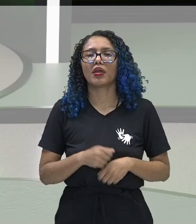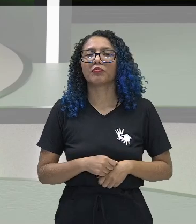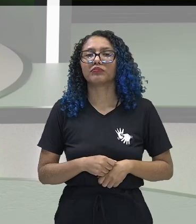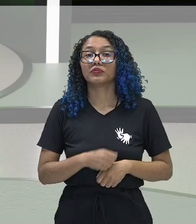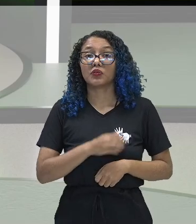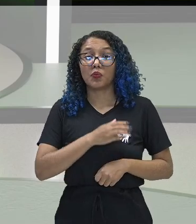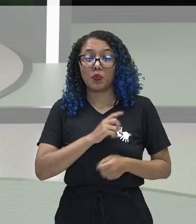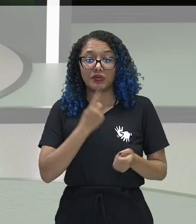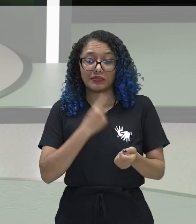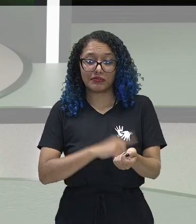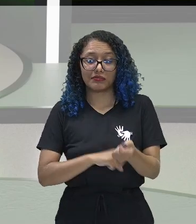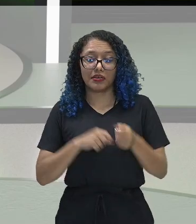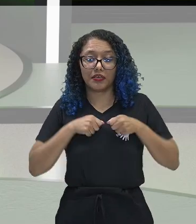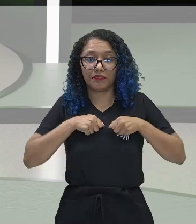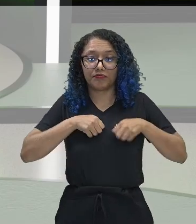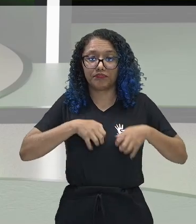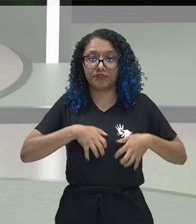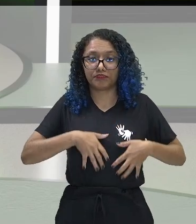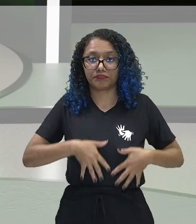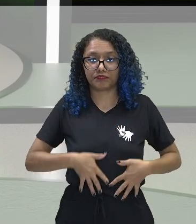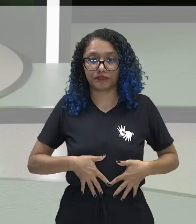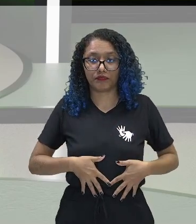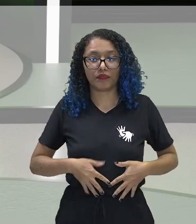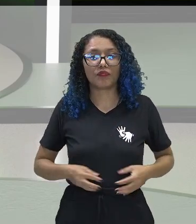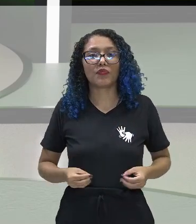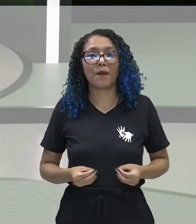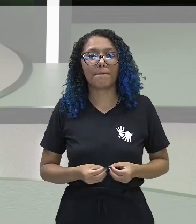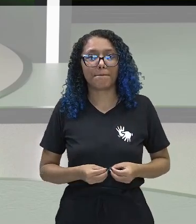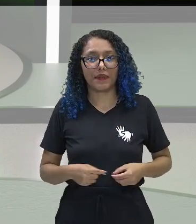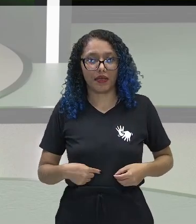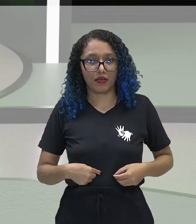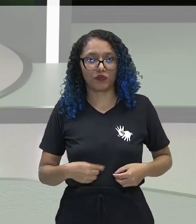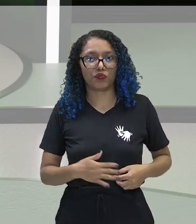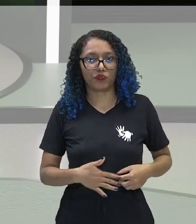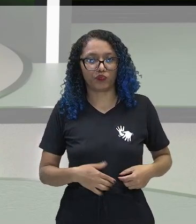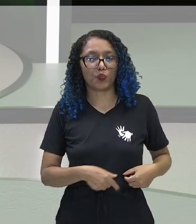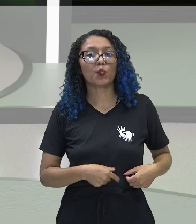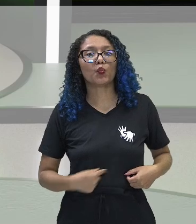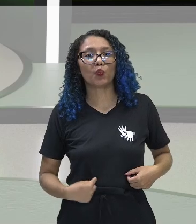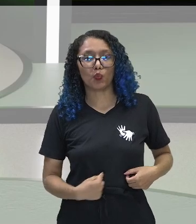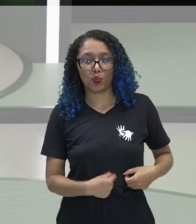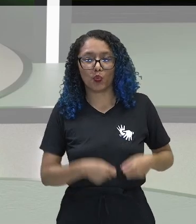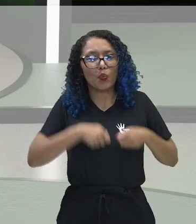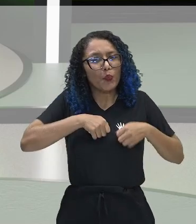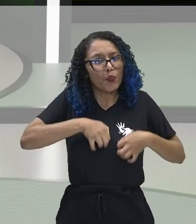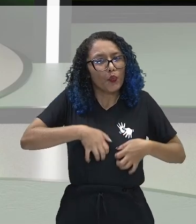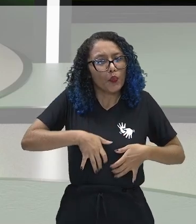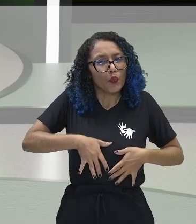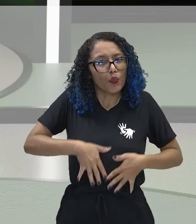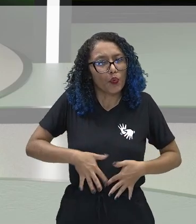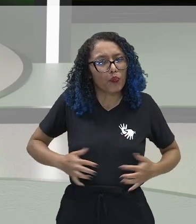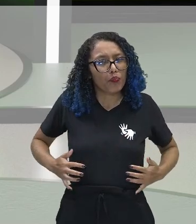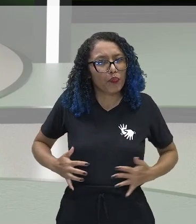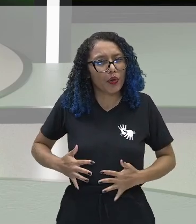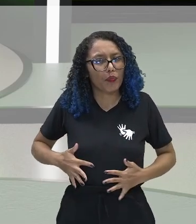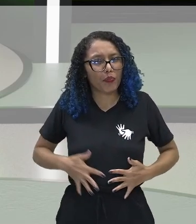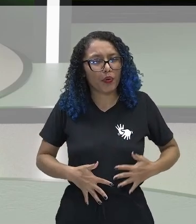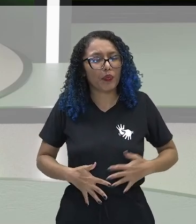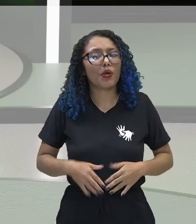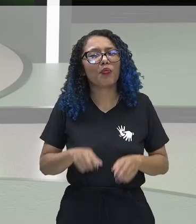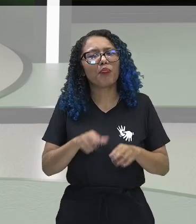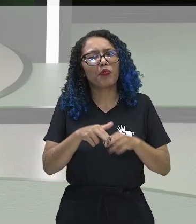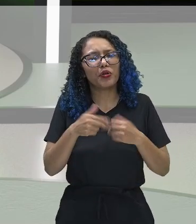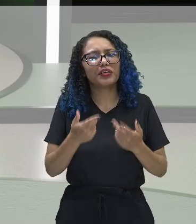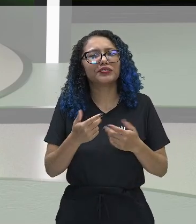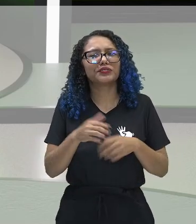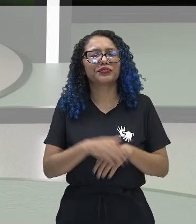ali no próximo ao intestino, tá? O intestino delgado, por exemplo, tá? E é por isso que dá até aquela